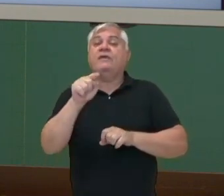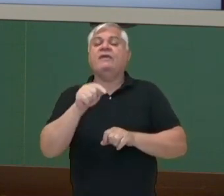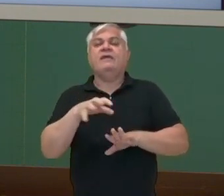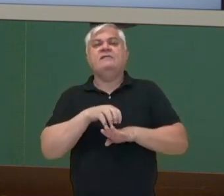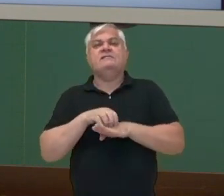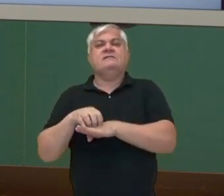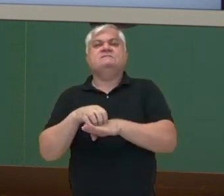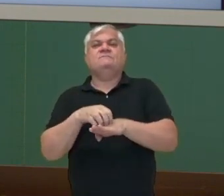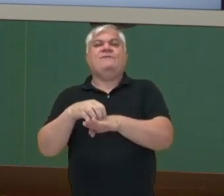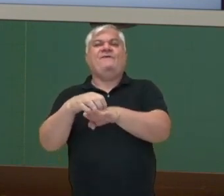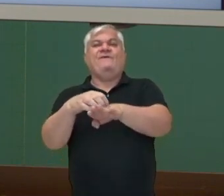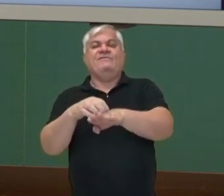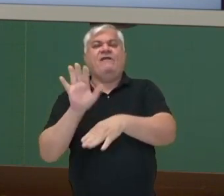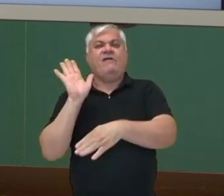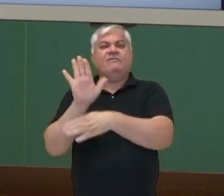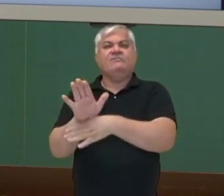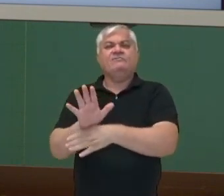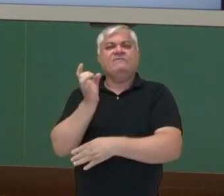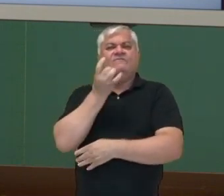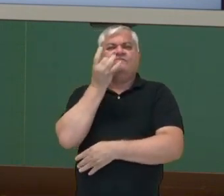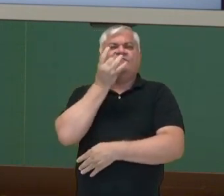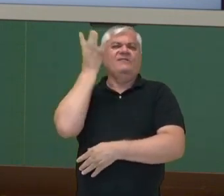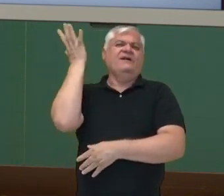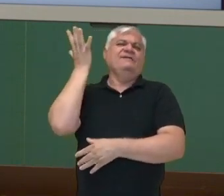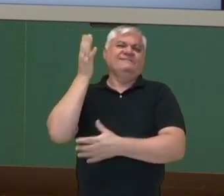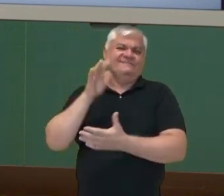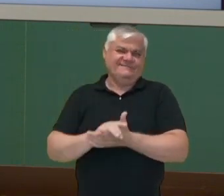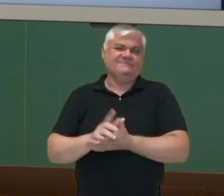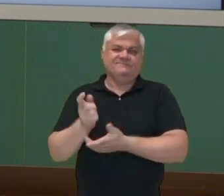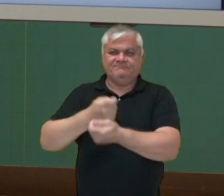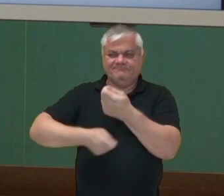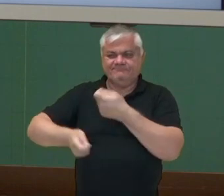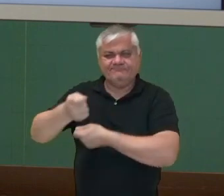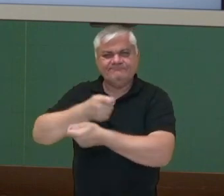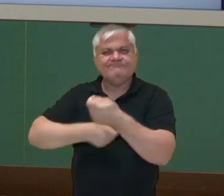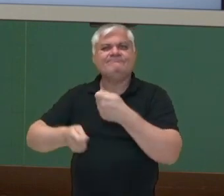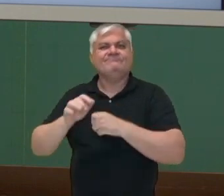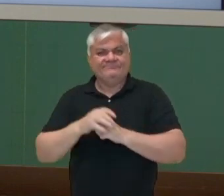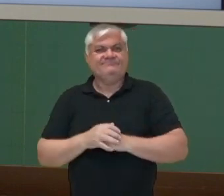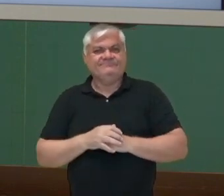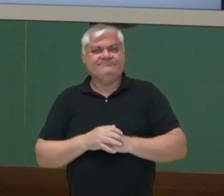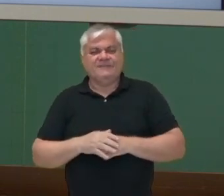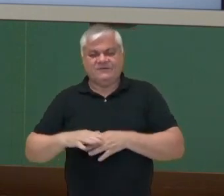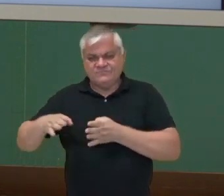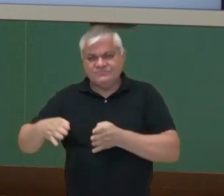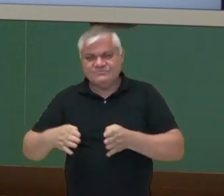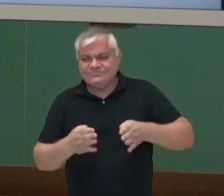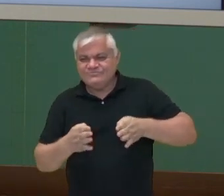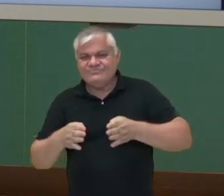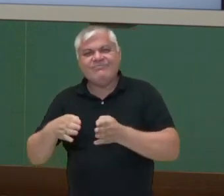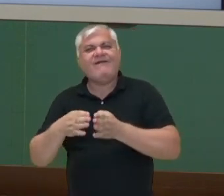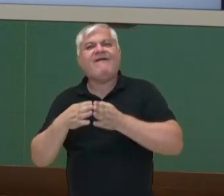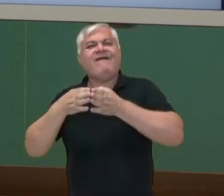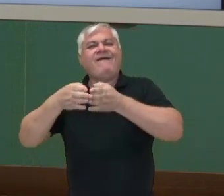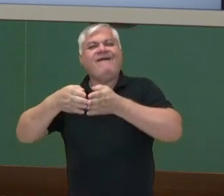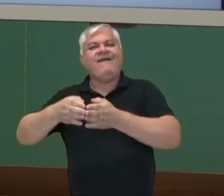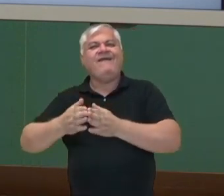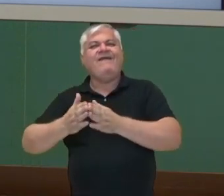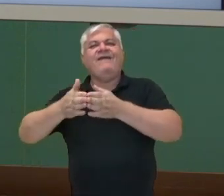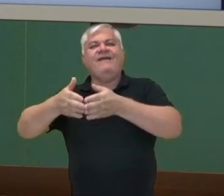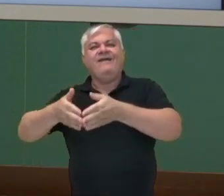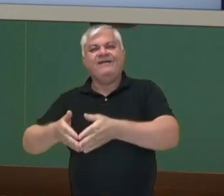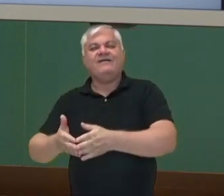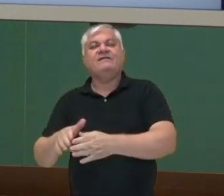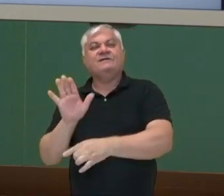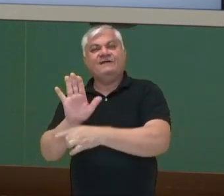vão facilitar toda essa atividade econômica. Então, as hidrovias fazem parte também dessa estrutura